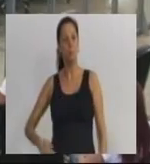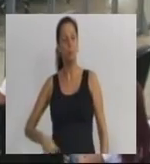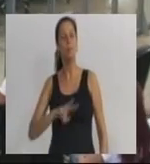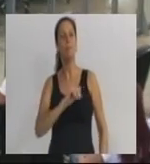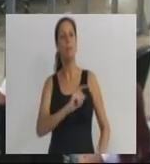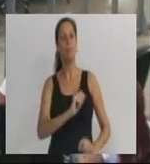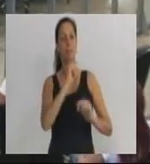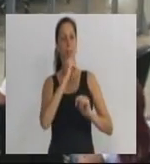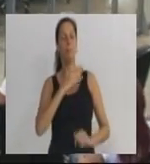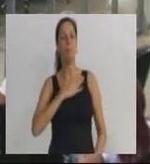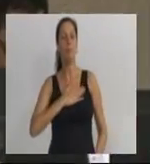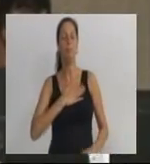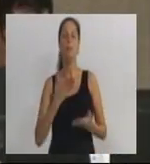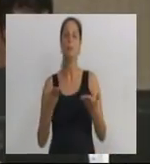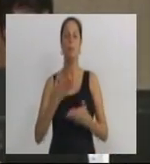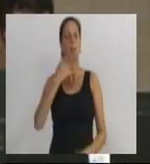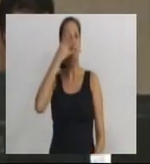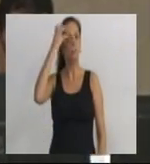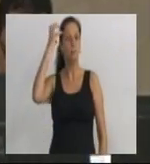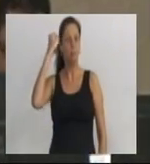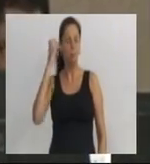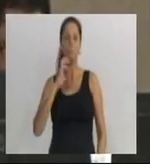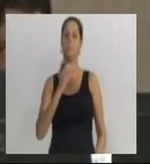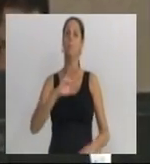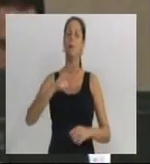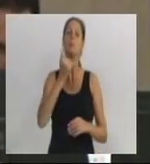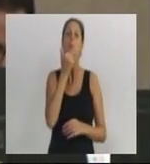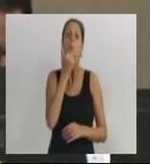parte, vereador Vanderlei de Oliveira. Vereador Célio,